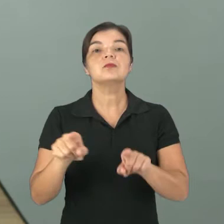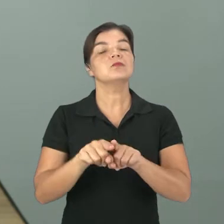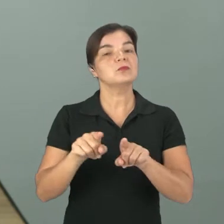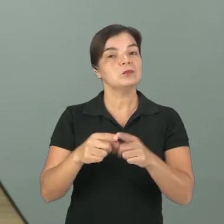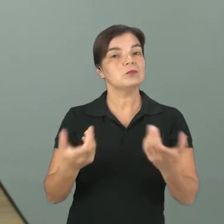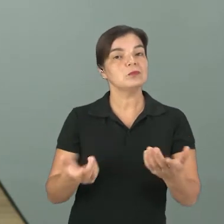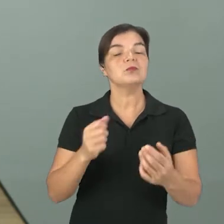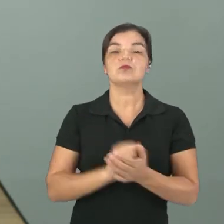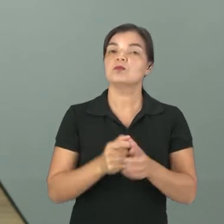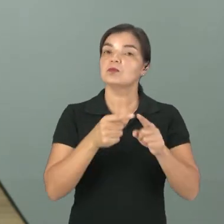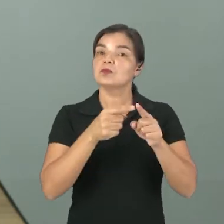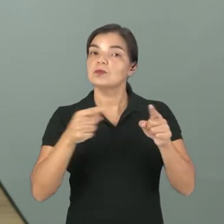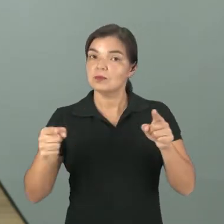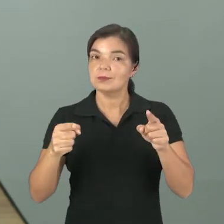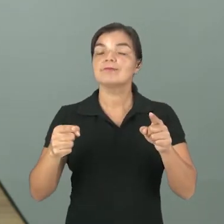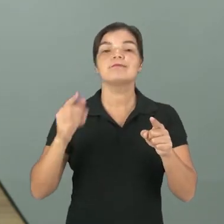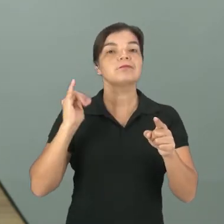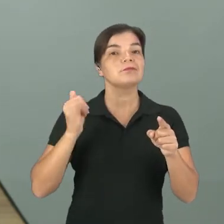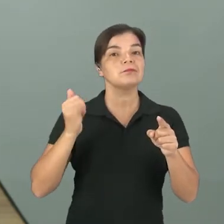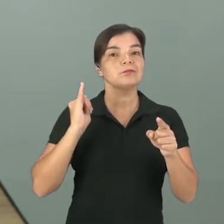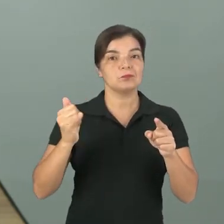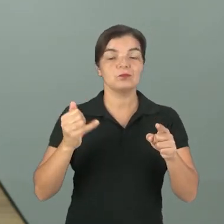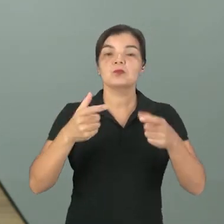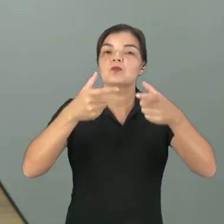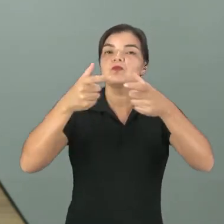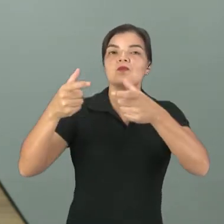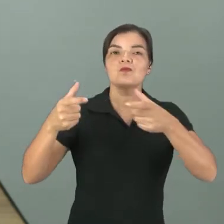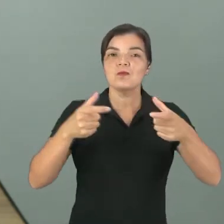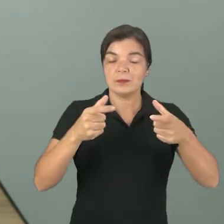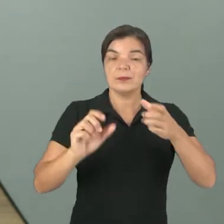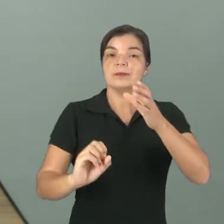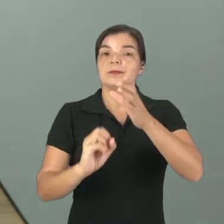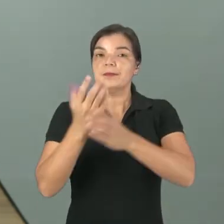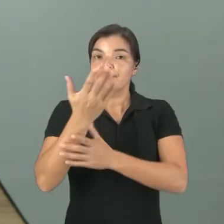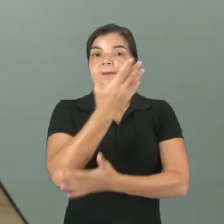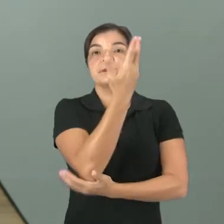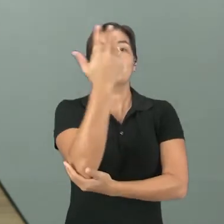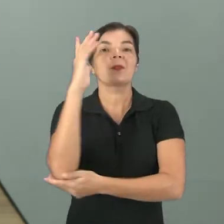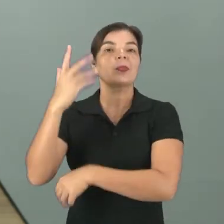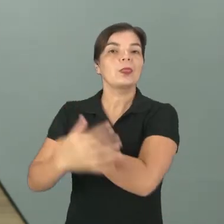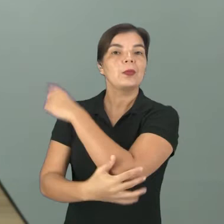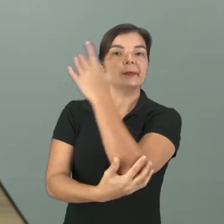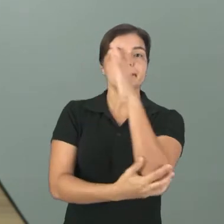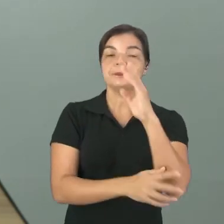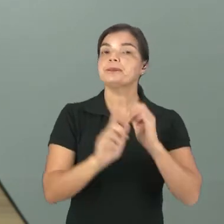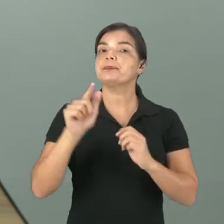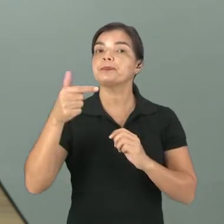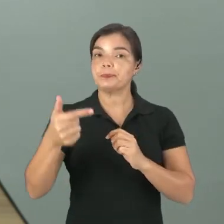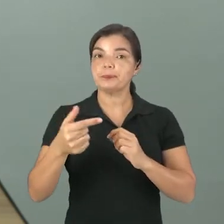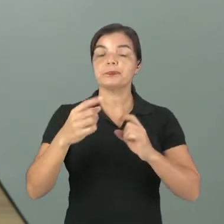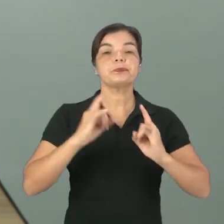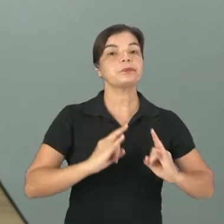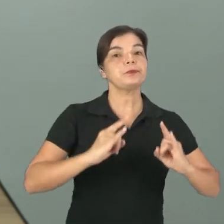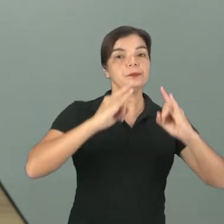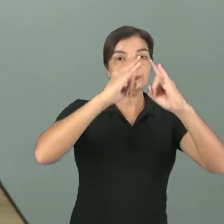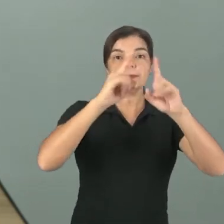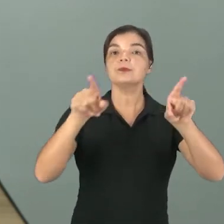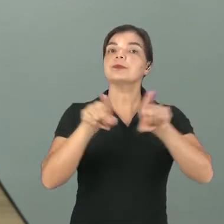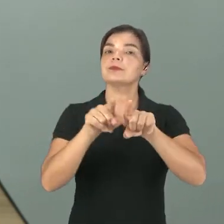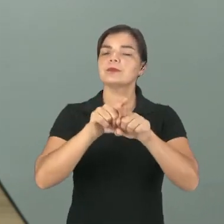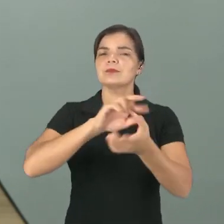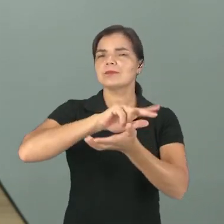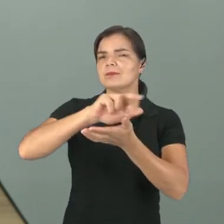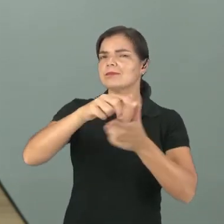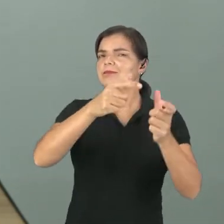E também temos durante todos os contos um cenário. Há contos que acontecem nas florestas, outros em castelos e nos mais